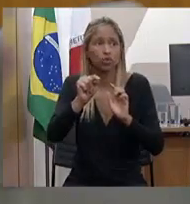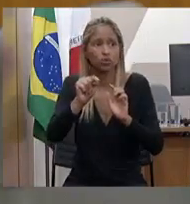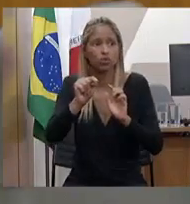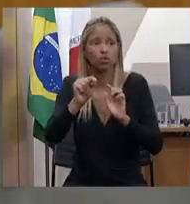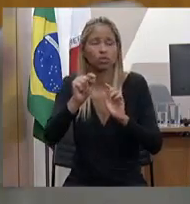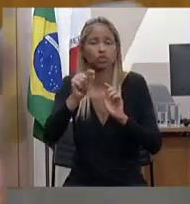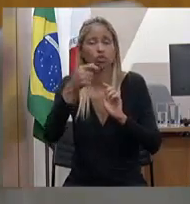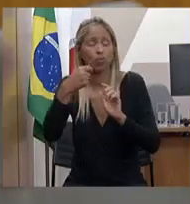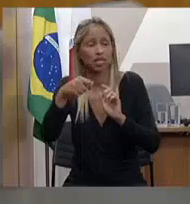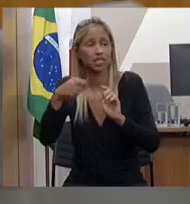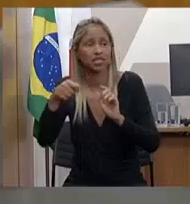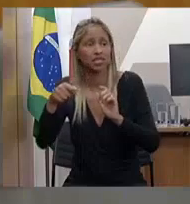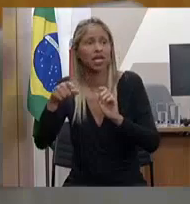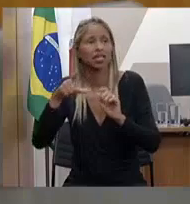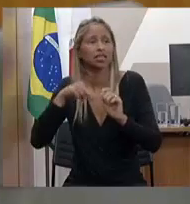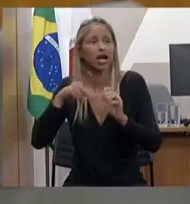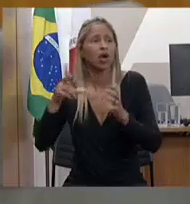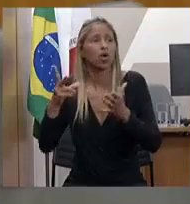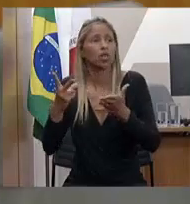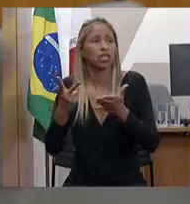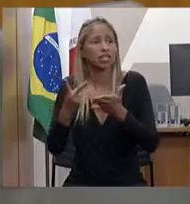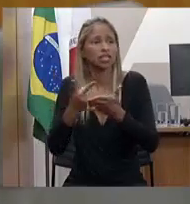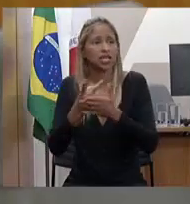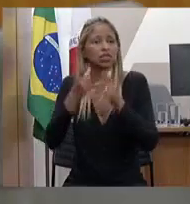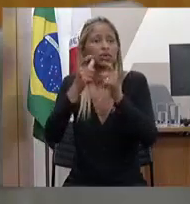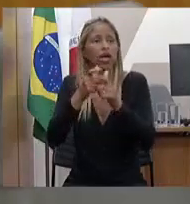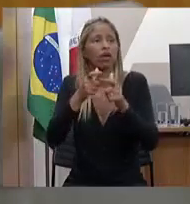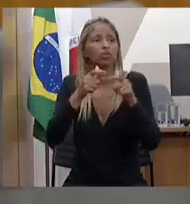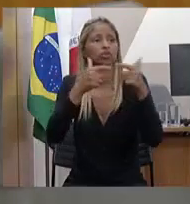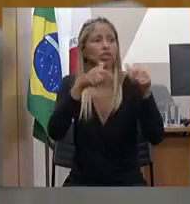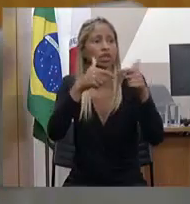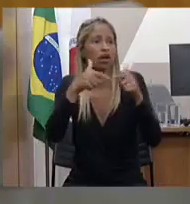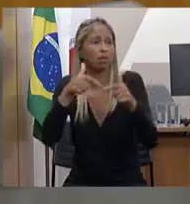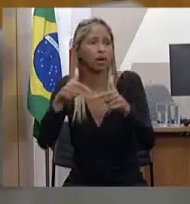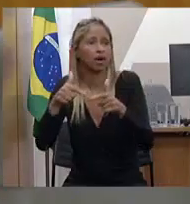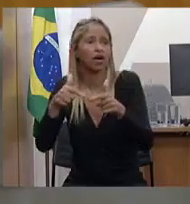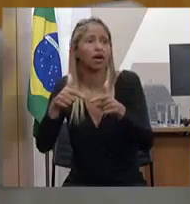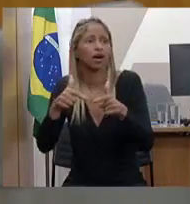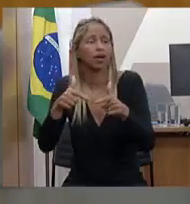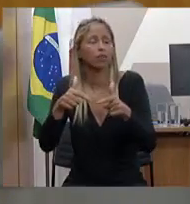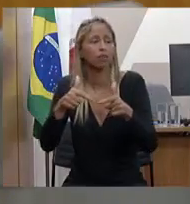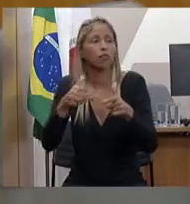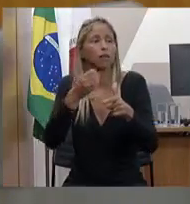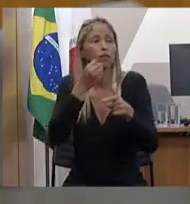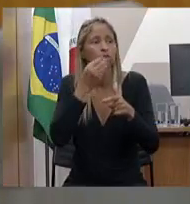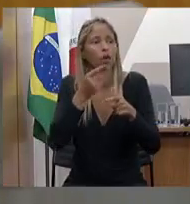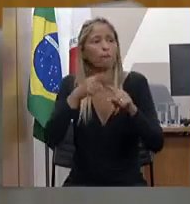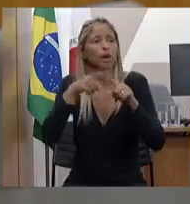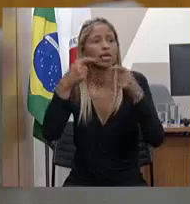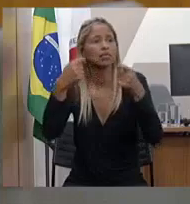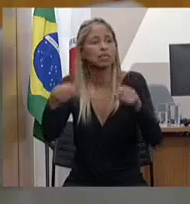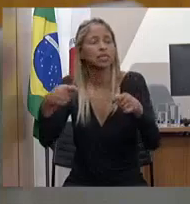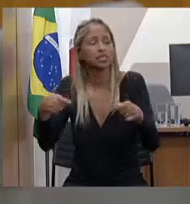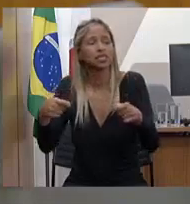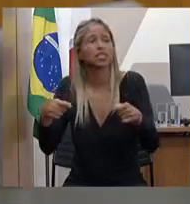publicizar o que tá acontecendo nos ambientes de trabalho é válido mas acho que é preciso ter ações e propostas